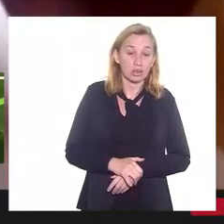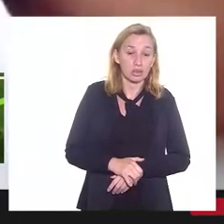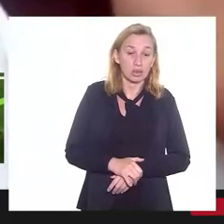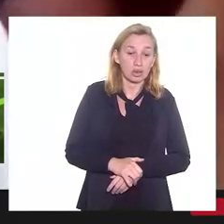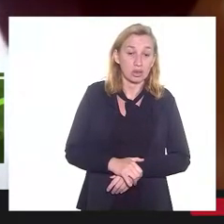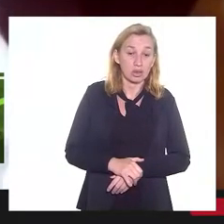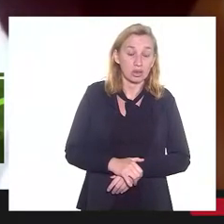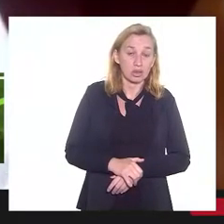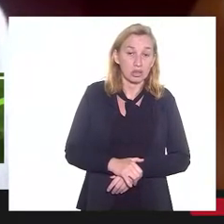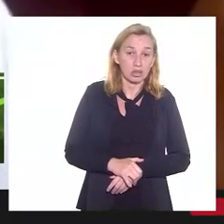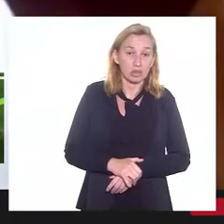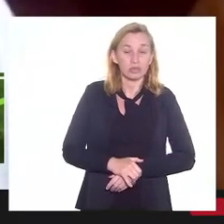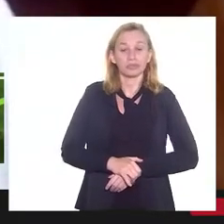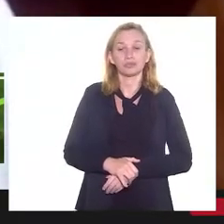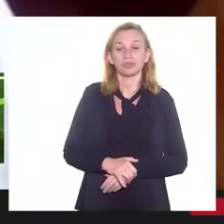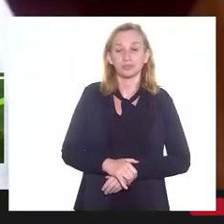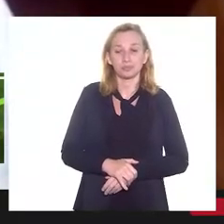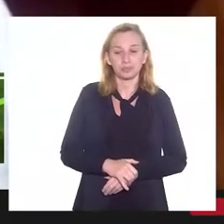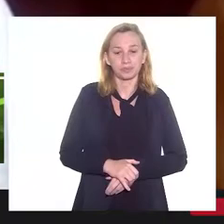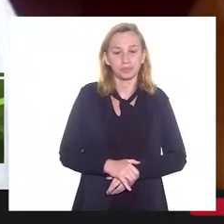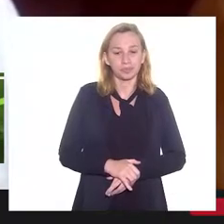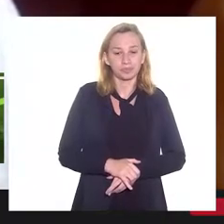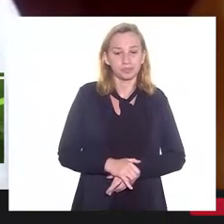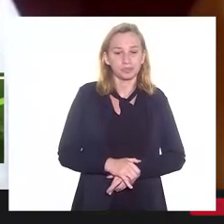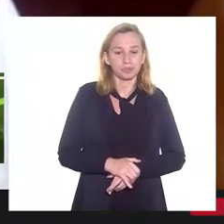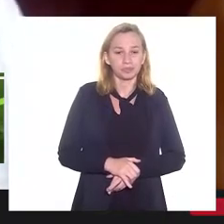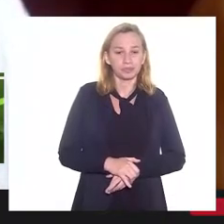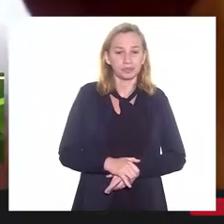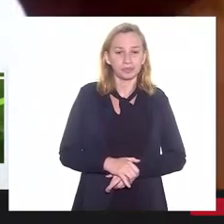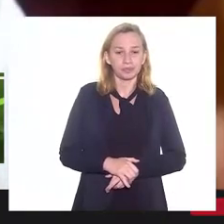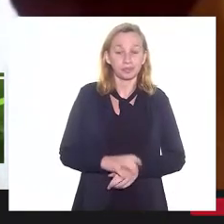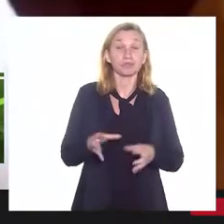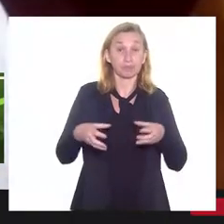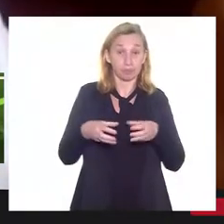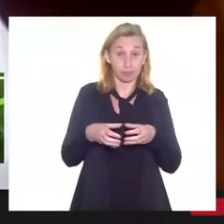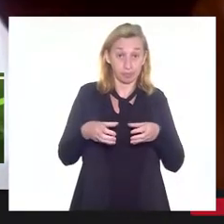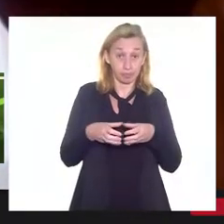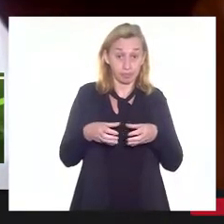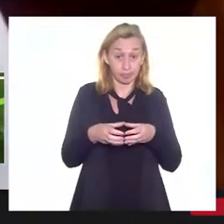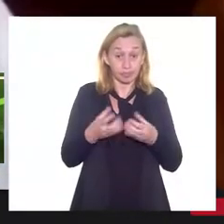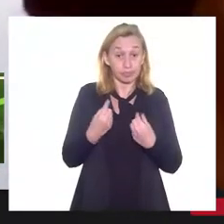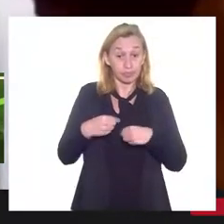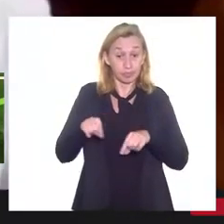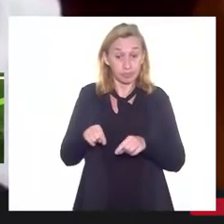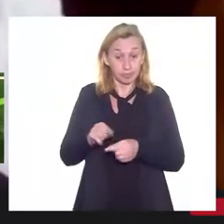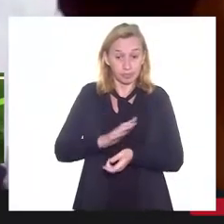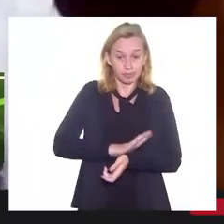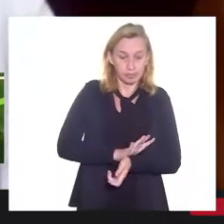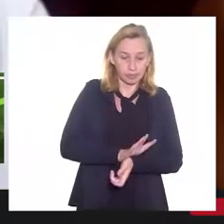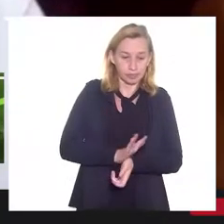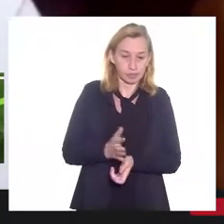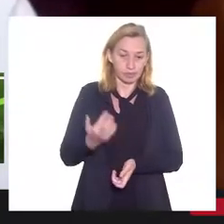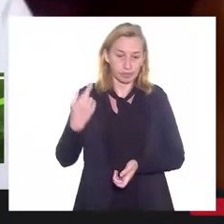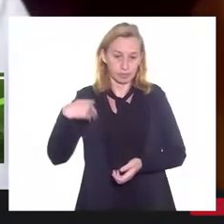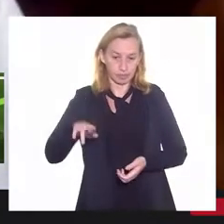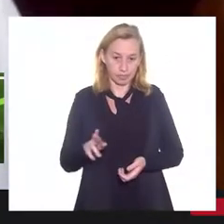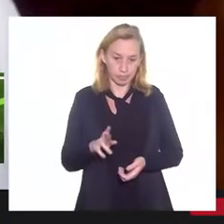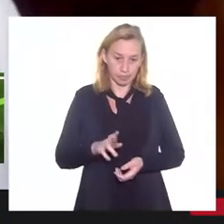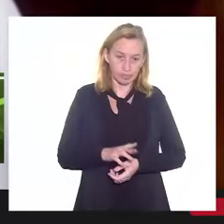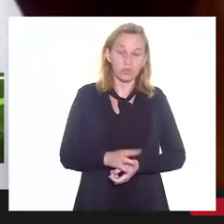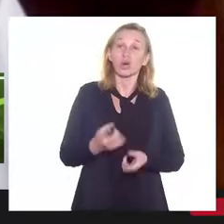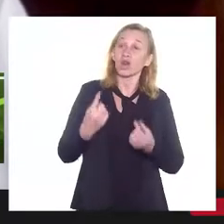proponentes não é nada dessa dessa comissão de combate à intolerância contra